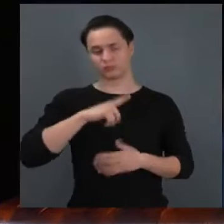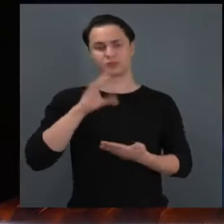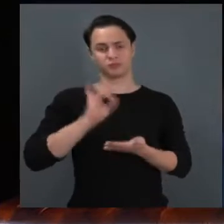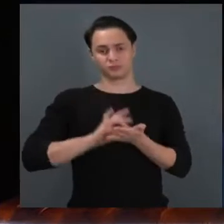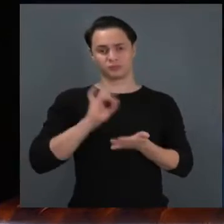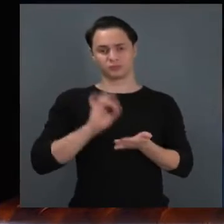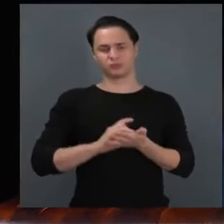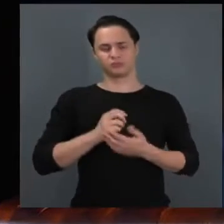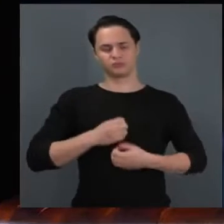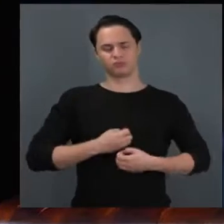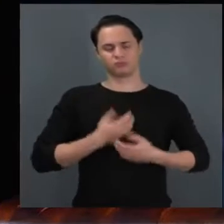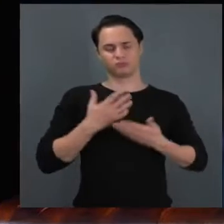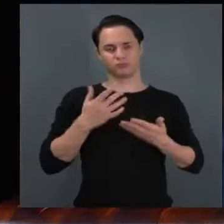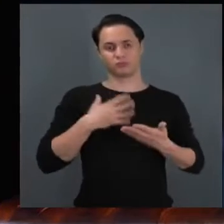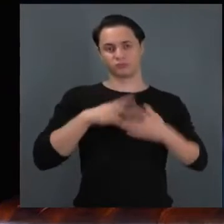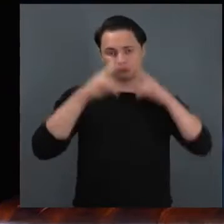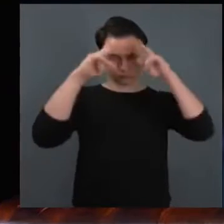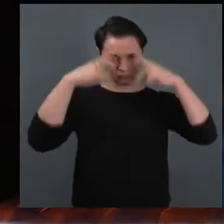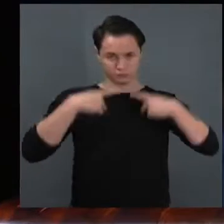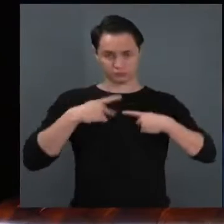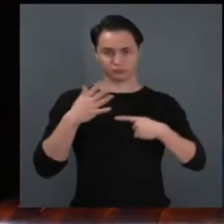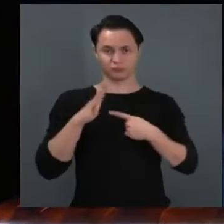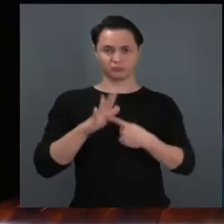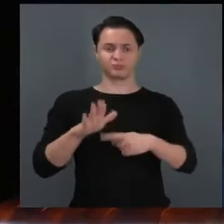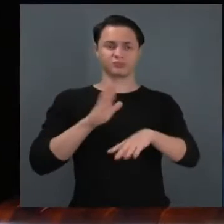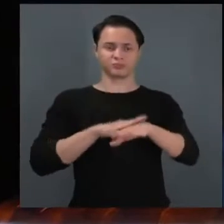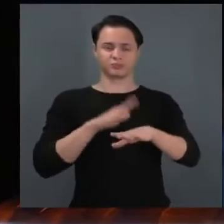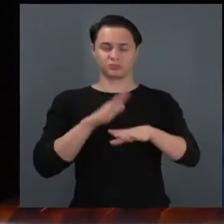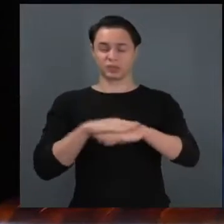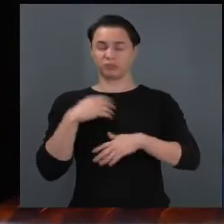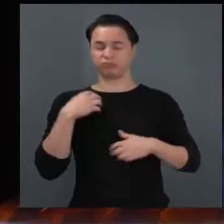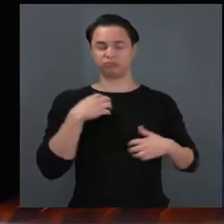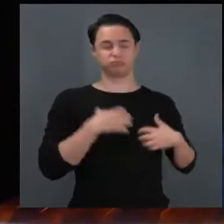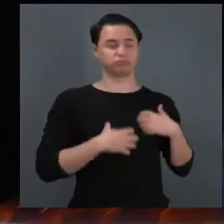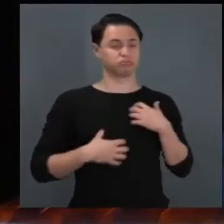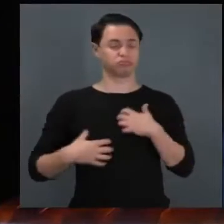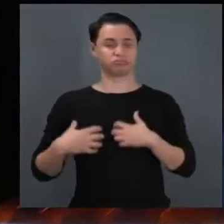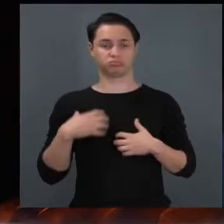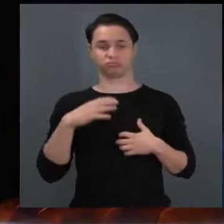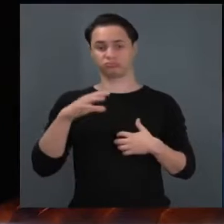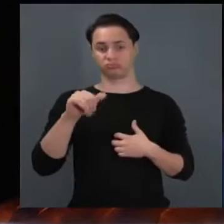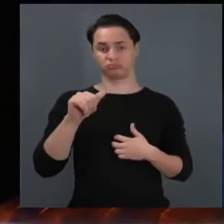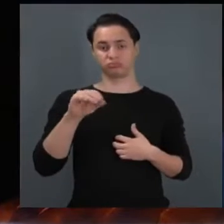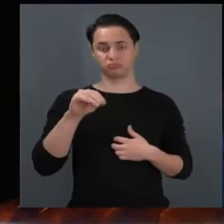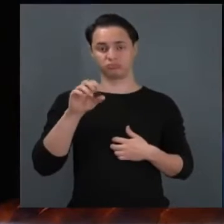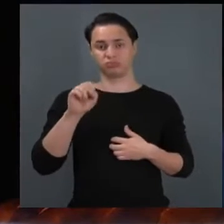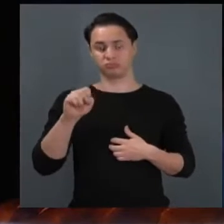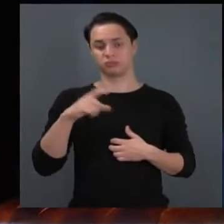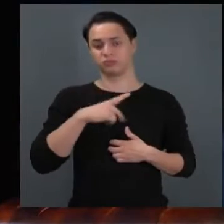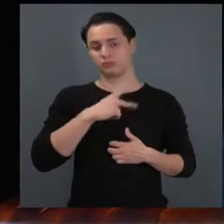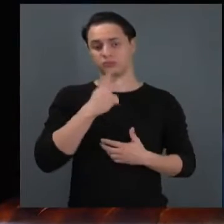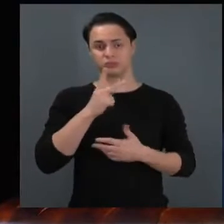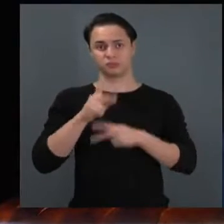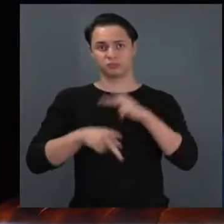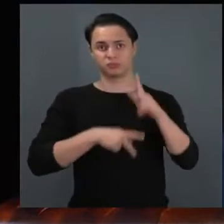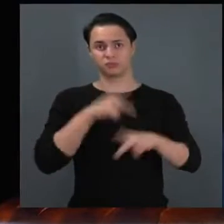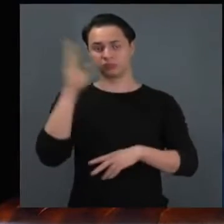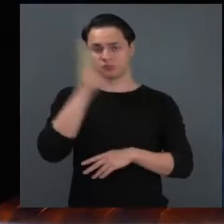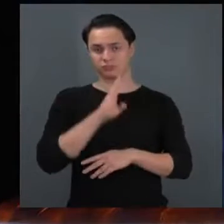essência humana se revela. Em meio ao caos, as mãos se estendem do povo brasileiro